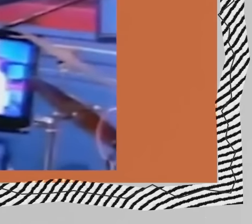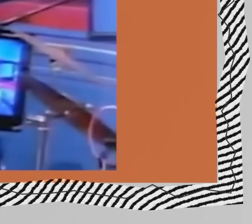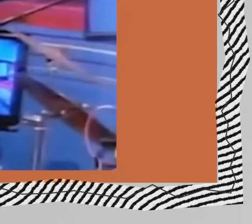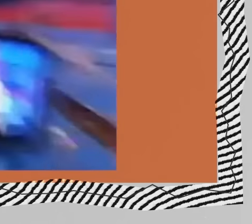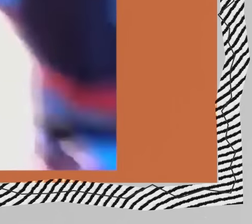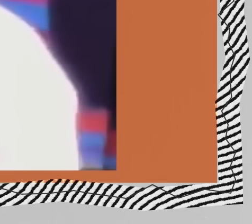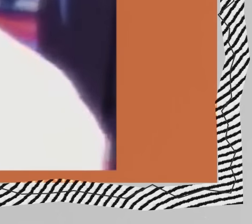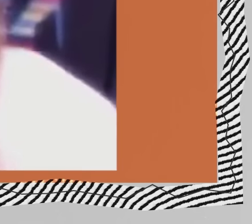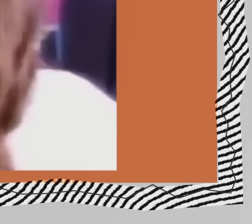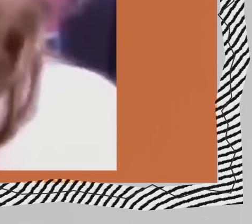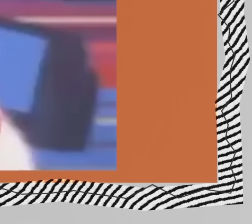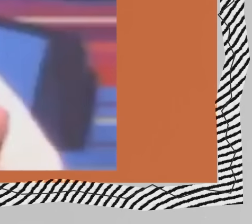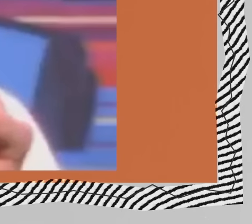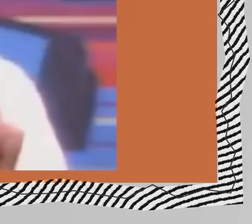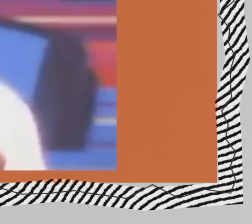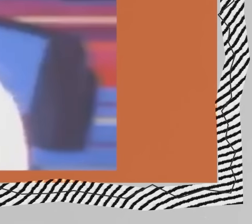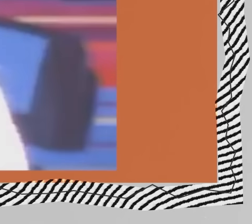aí?